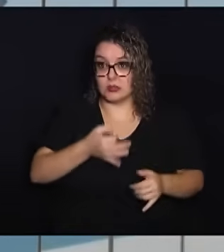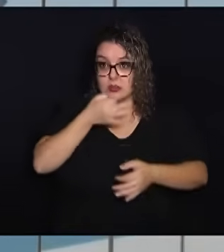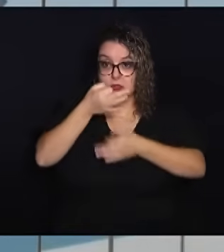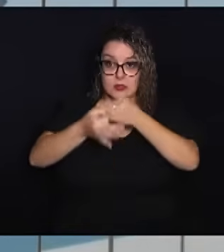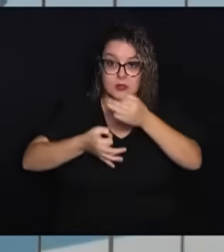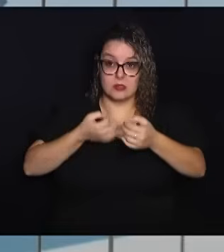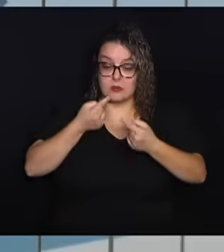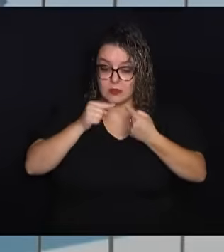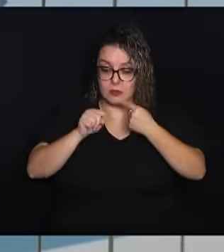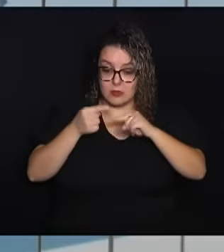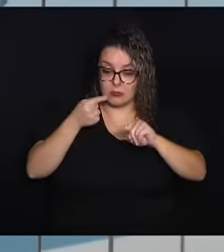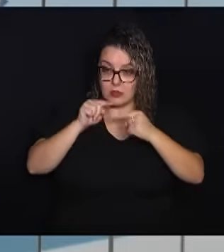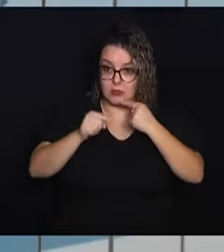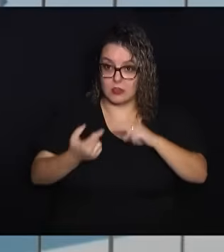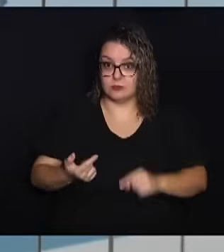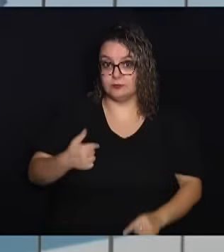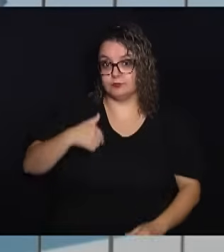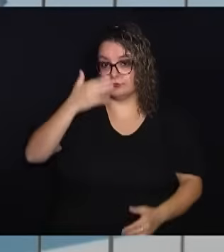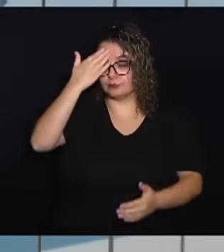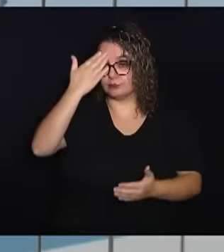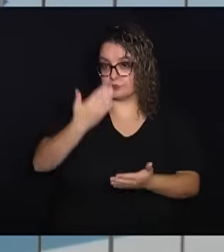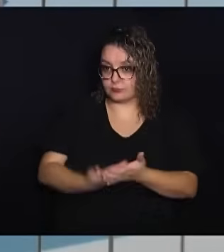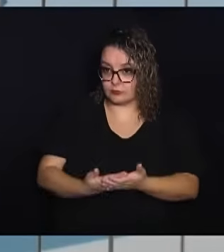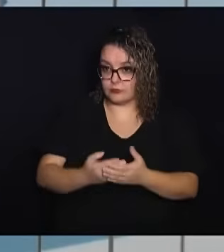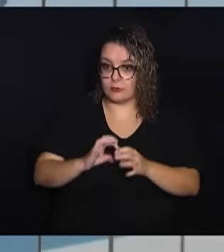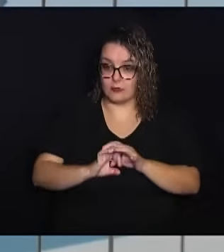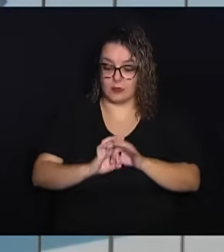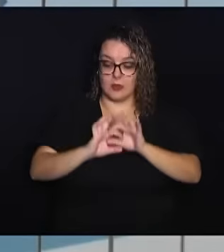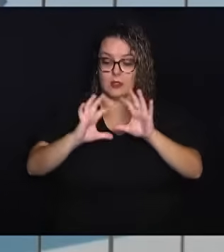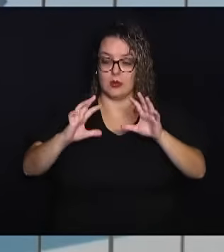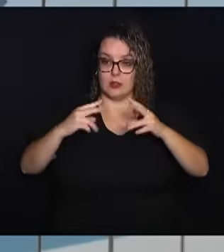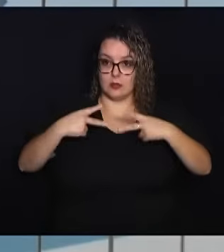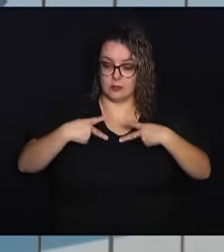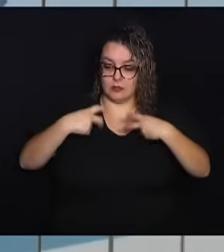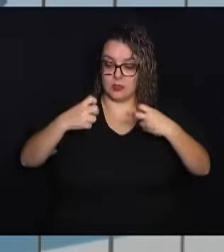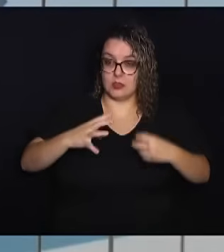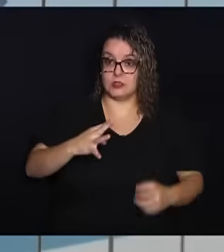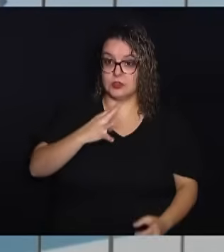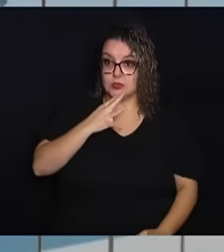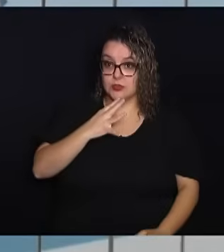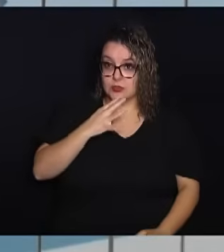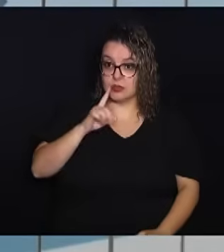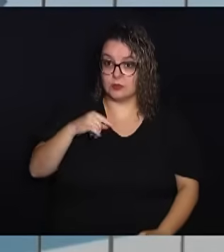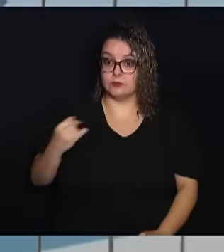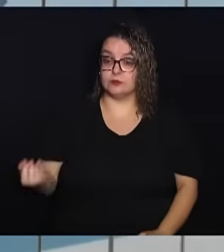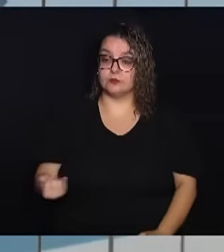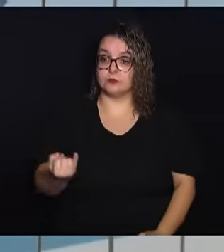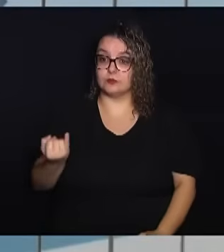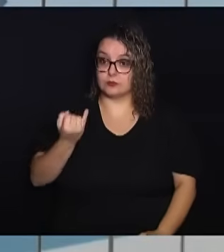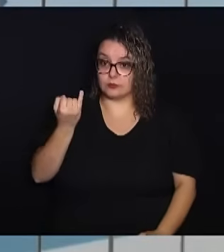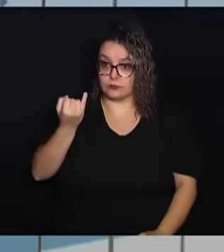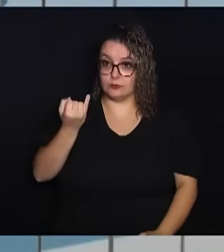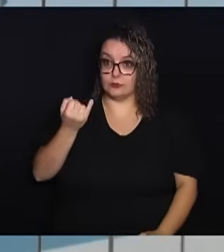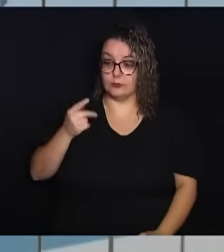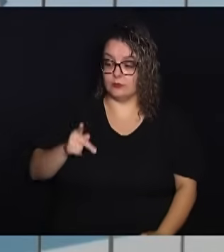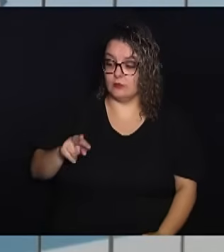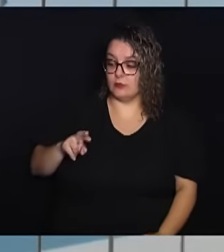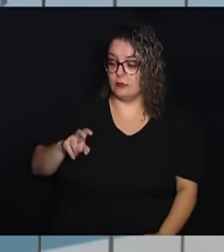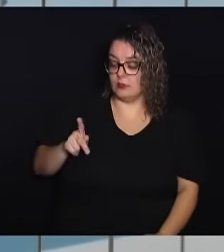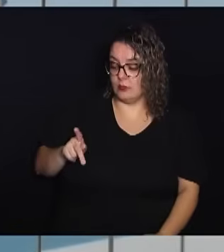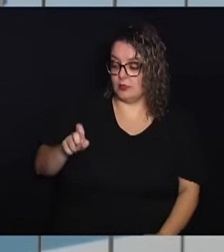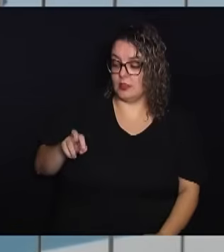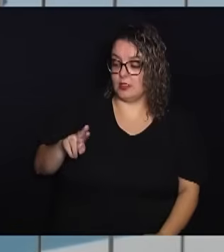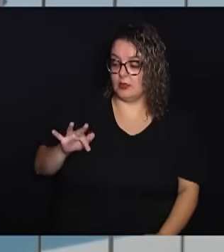né? Então acredito que você se permitir se conhecer é fundamental para você performar, né?